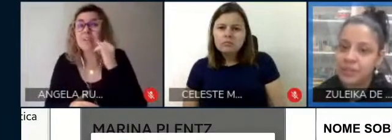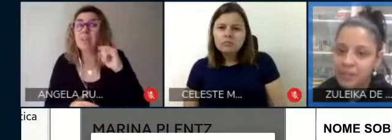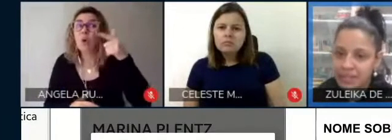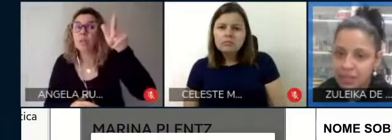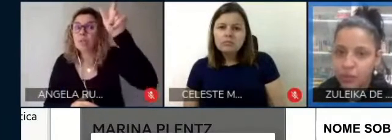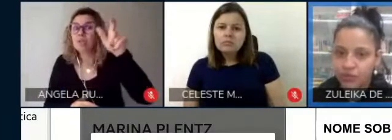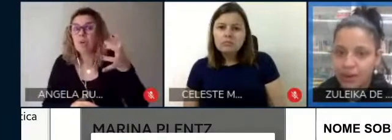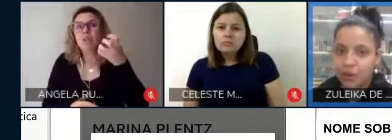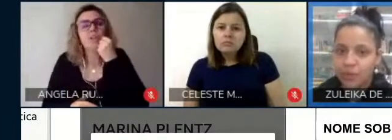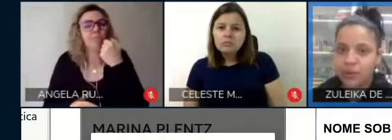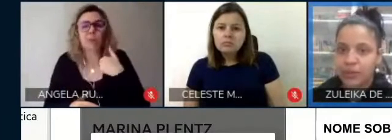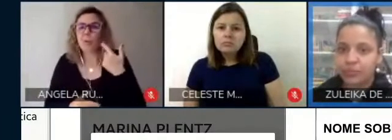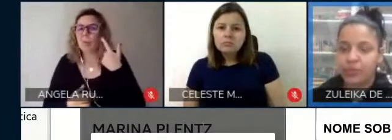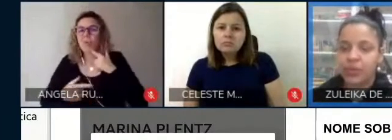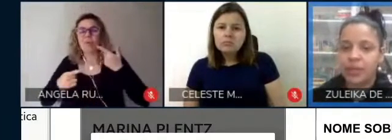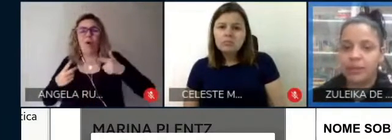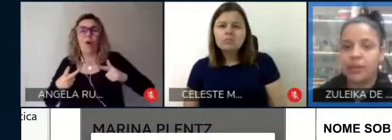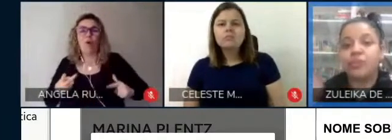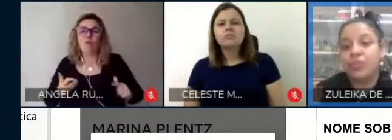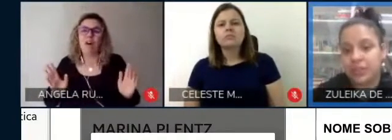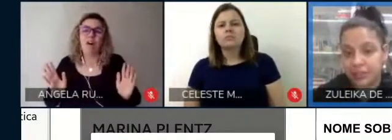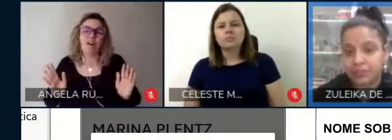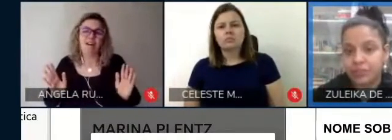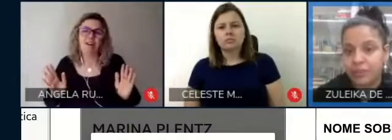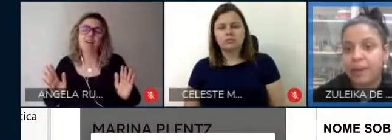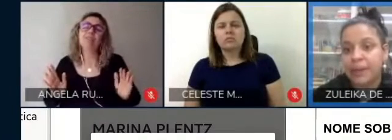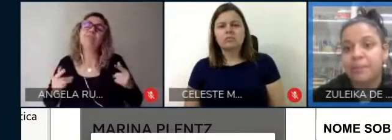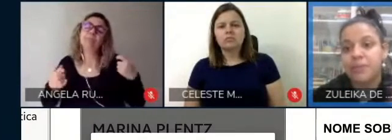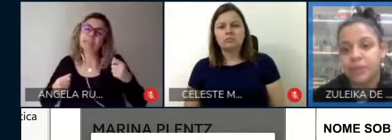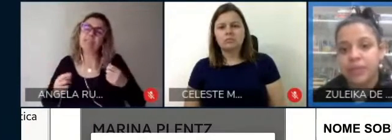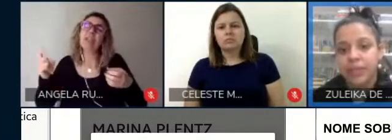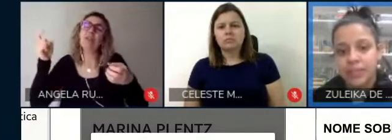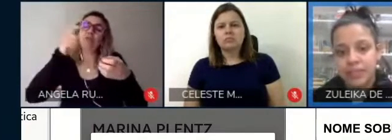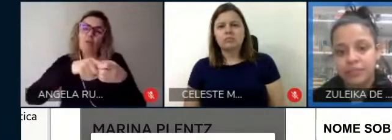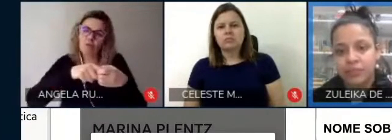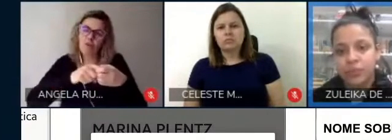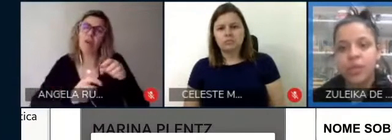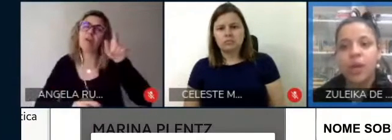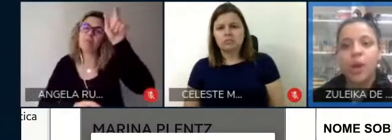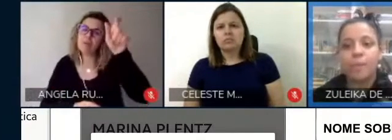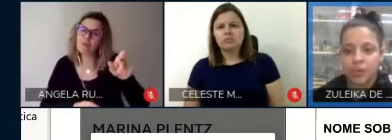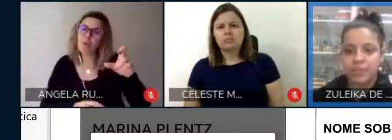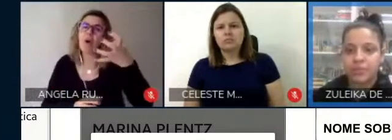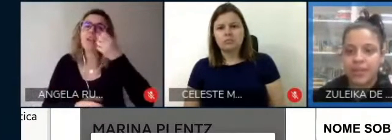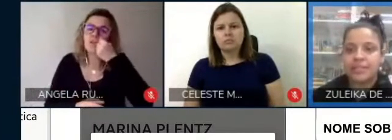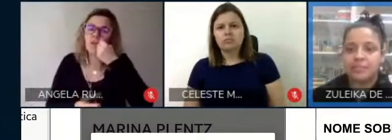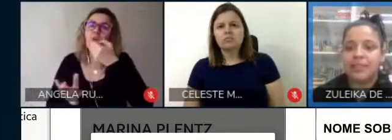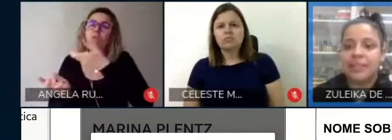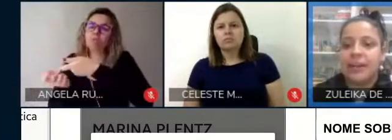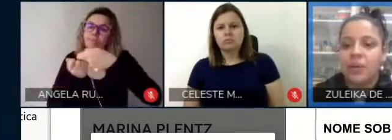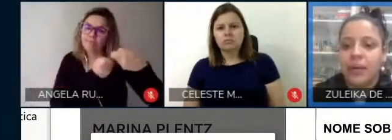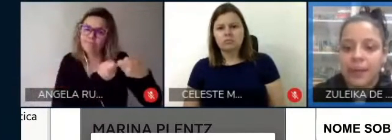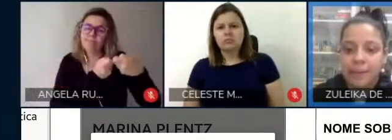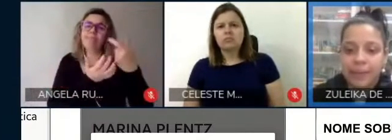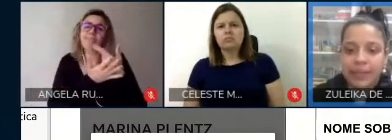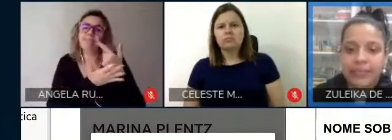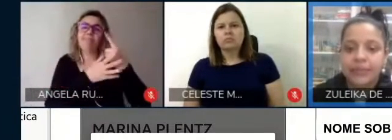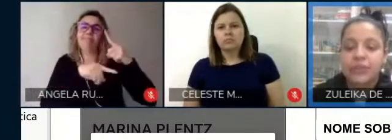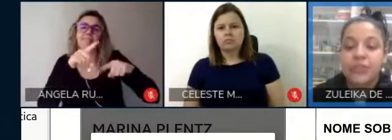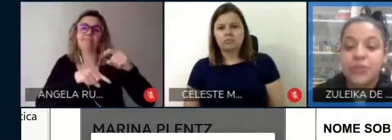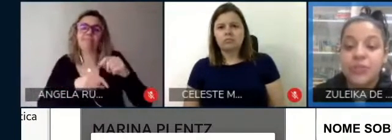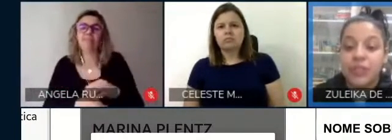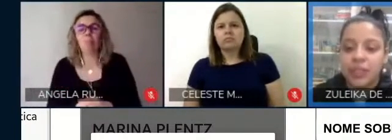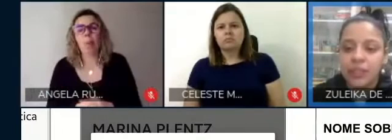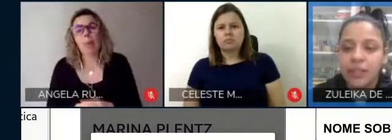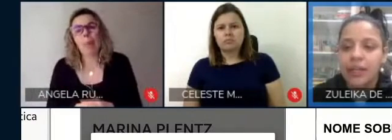reservar, eu já não consigo mais renovar o meu livro, né? Eu vou ter que devolver para que a pessoa que reservou possa usar esse material,